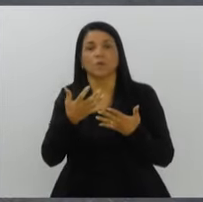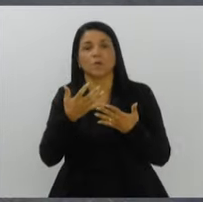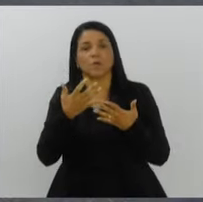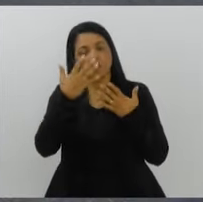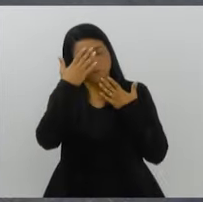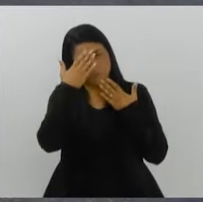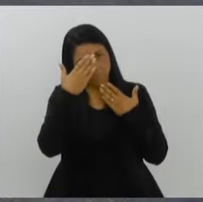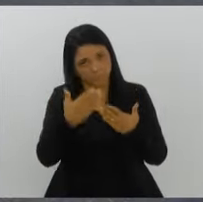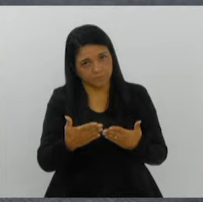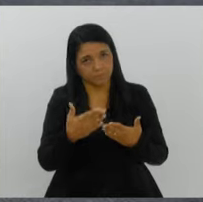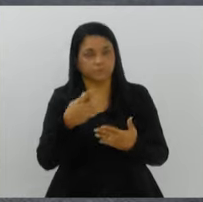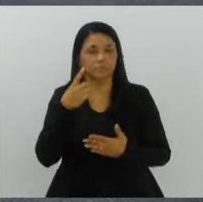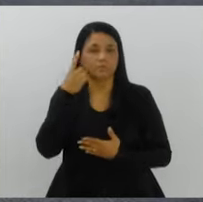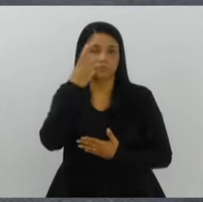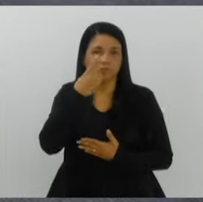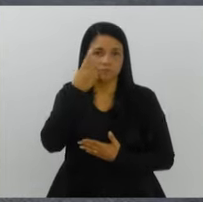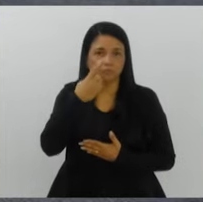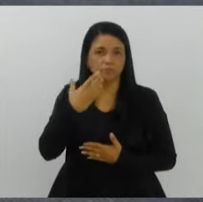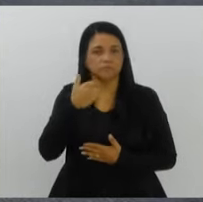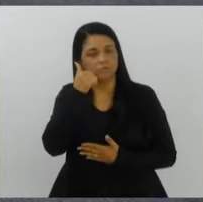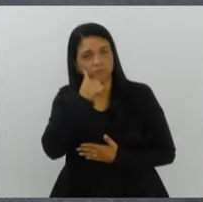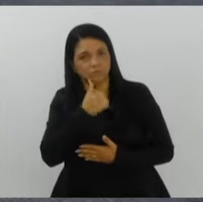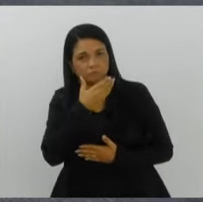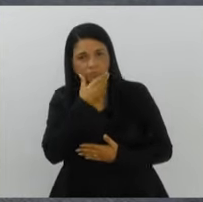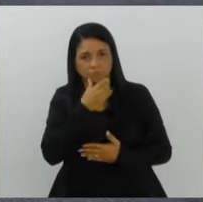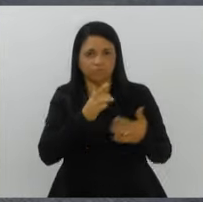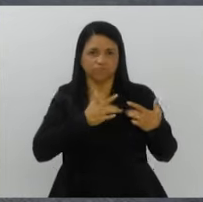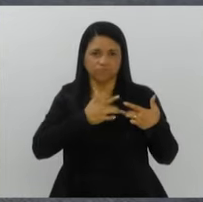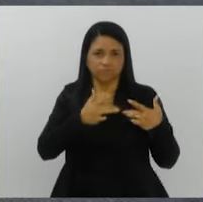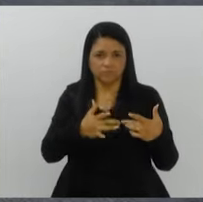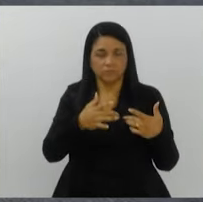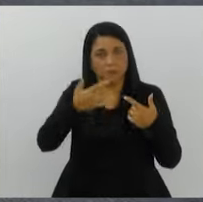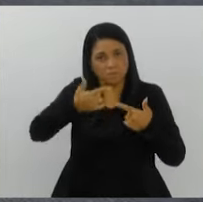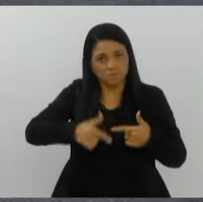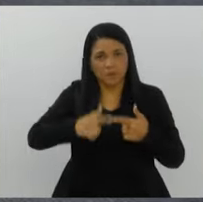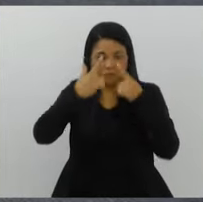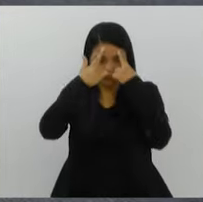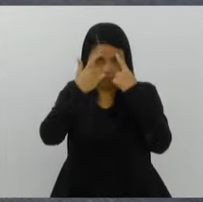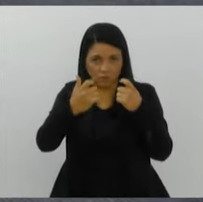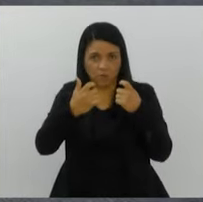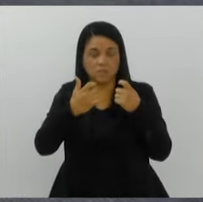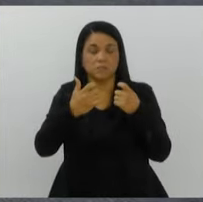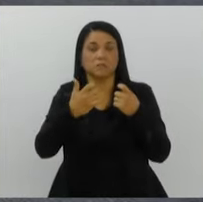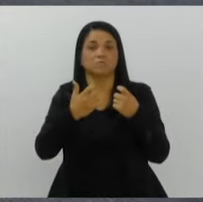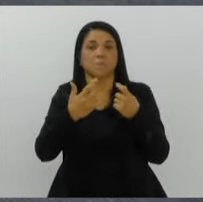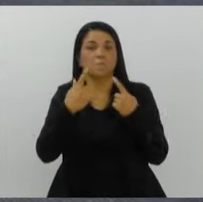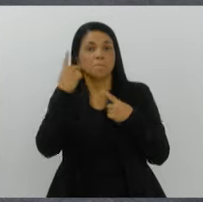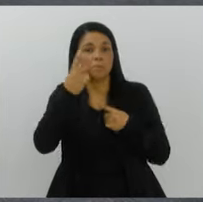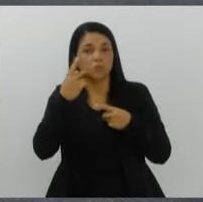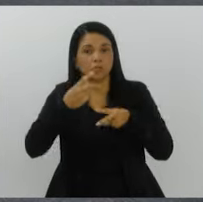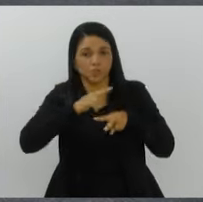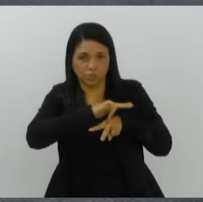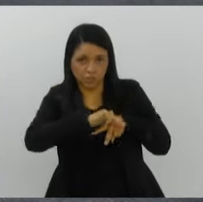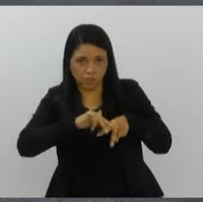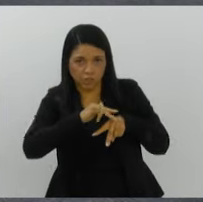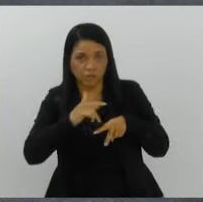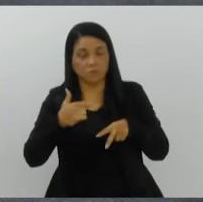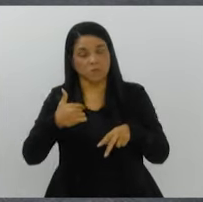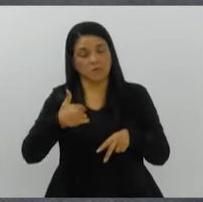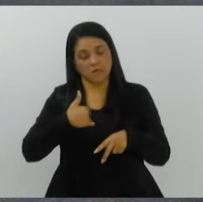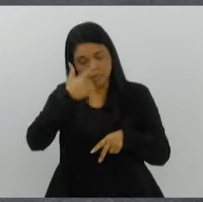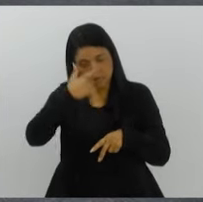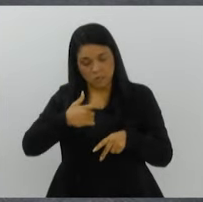as deputadas e os deputados que se solidarizaram diante de mais uma violência política de gênero que eu